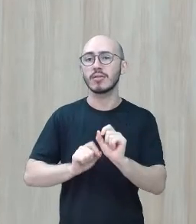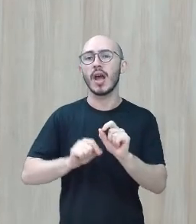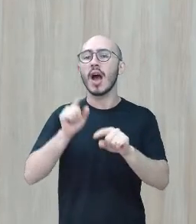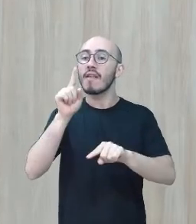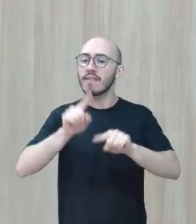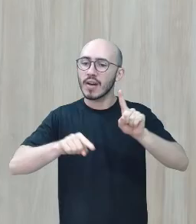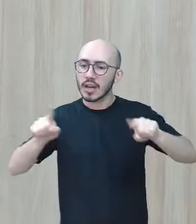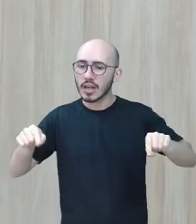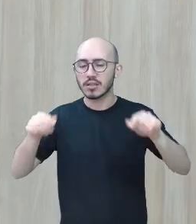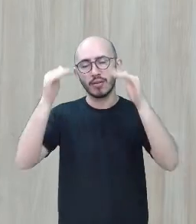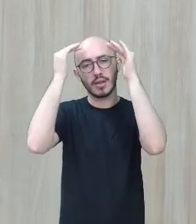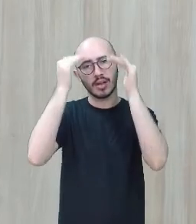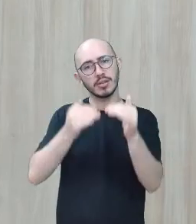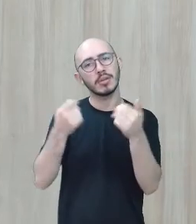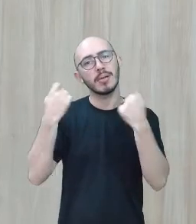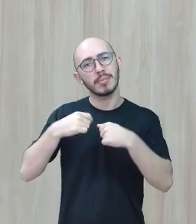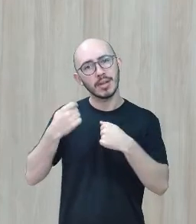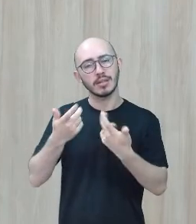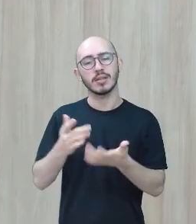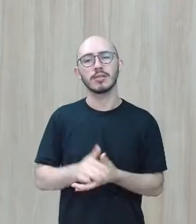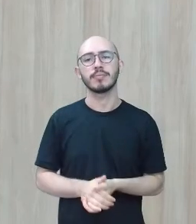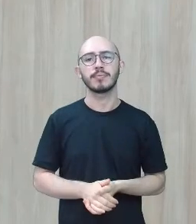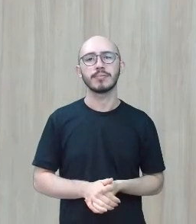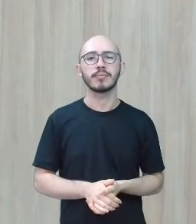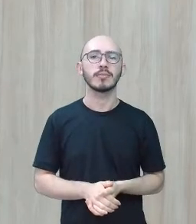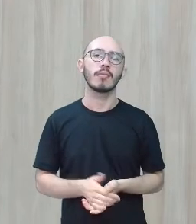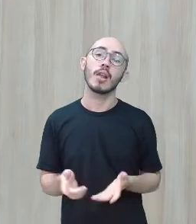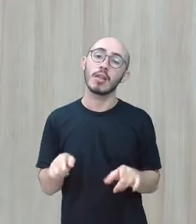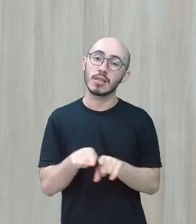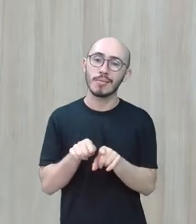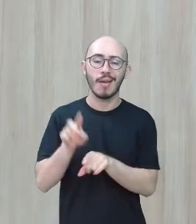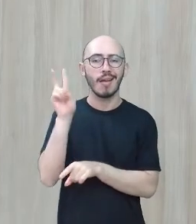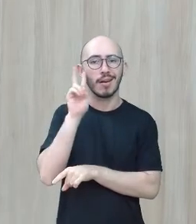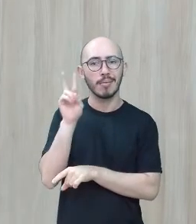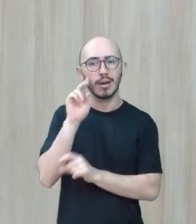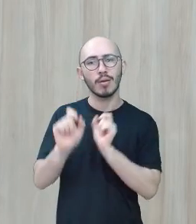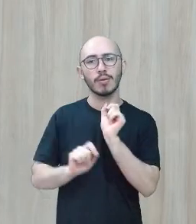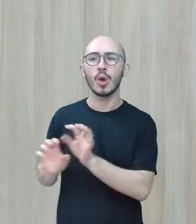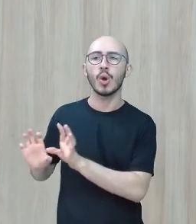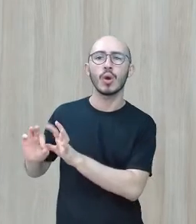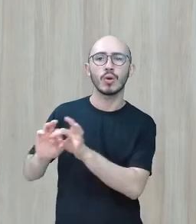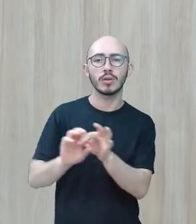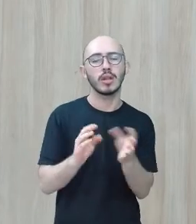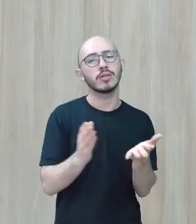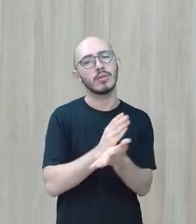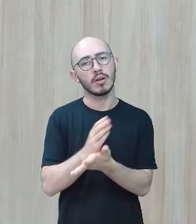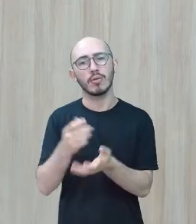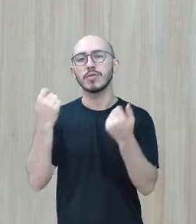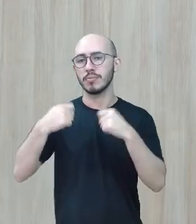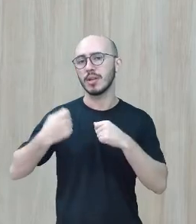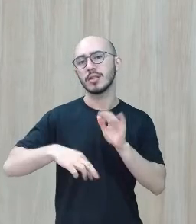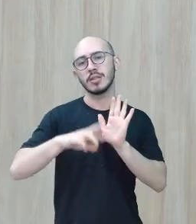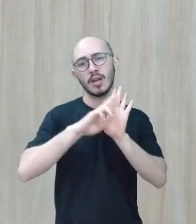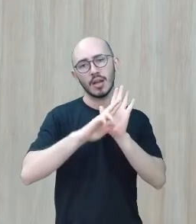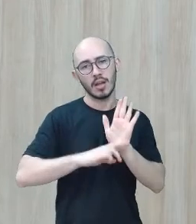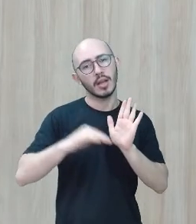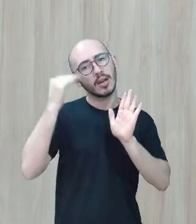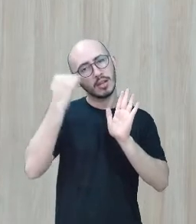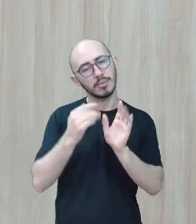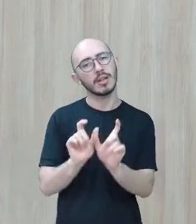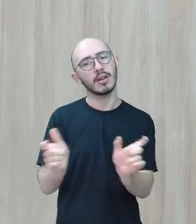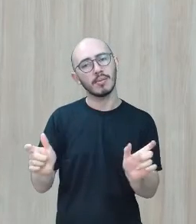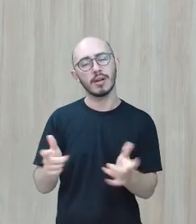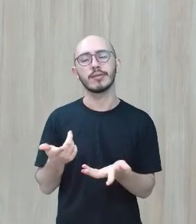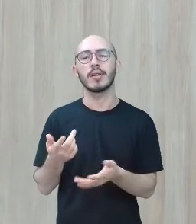variedades, mas também que a gente precisa lembrar que em certos meios é essencial que a gente use a norma padrão, né?